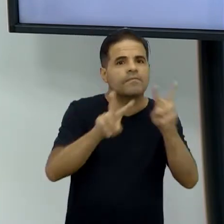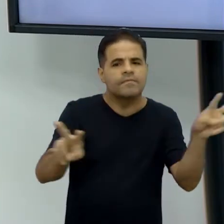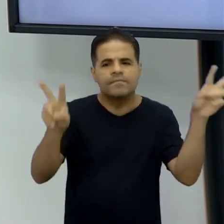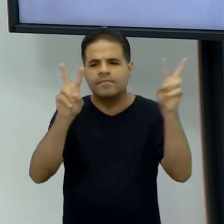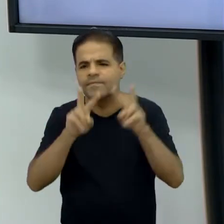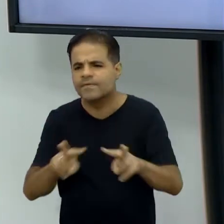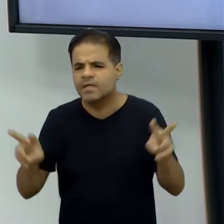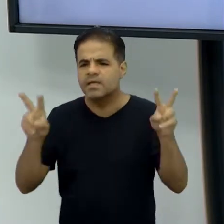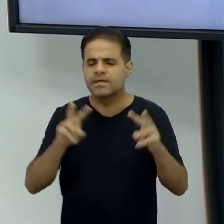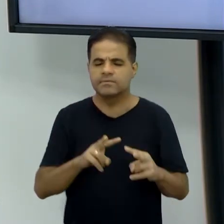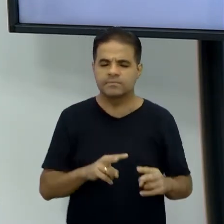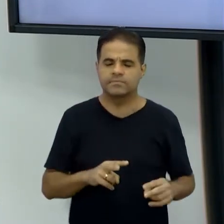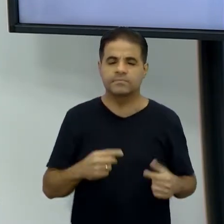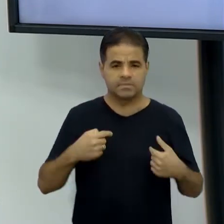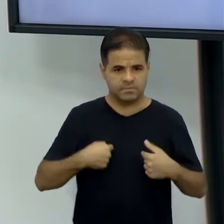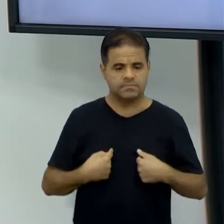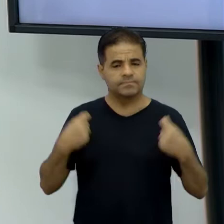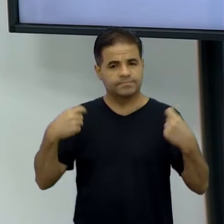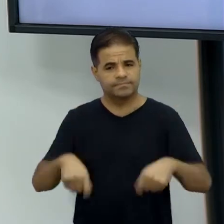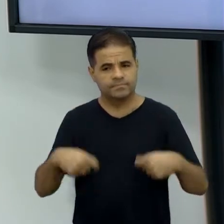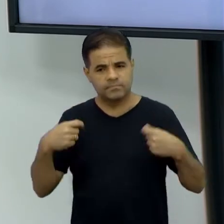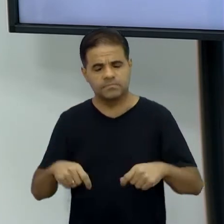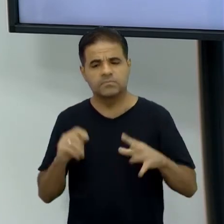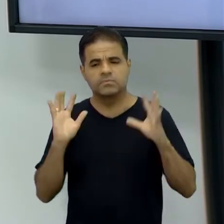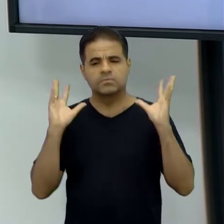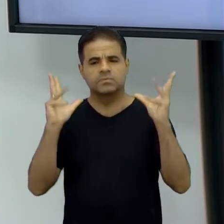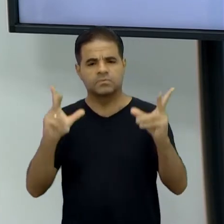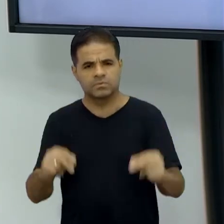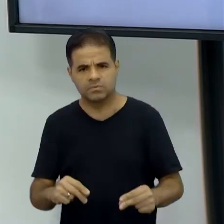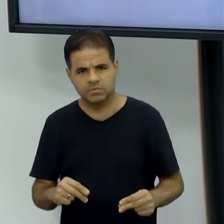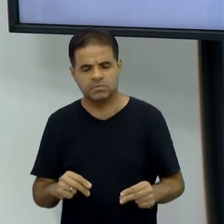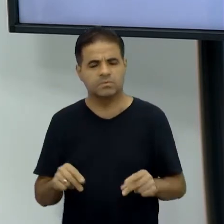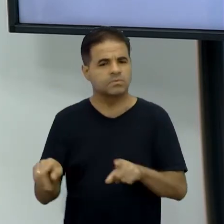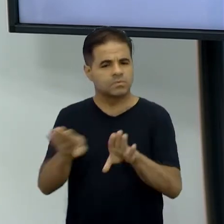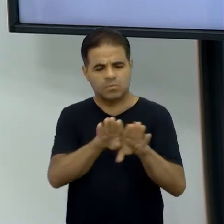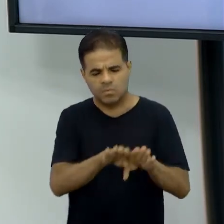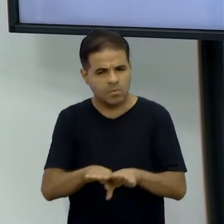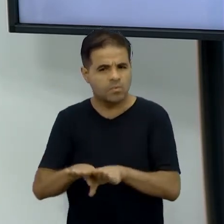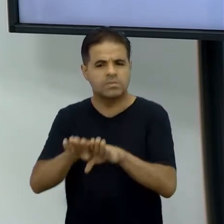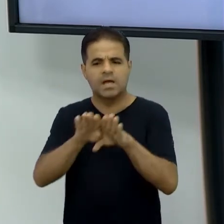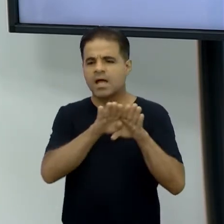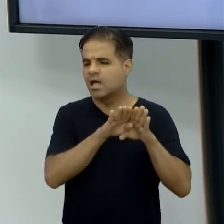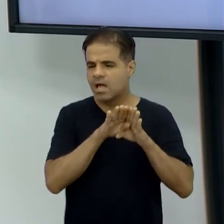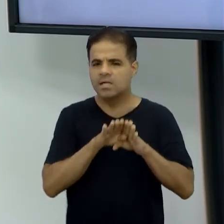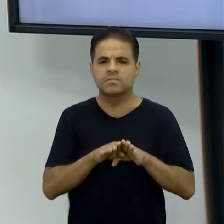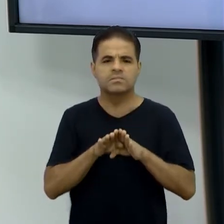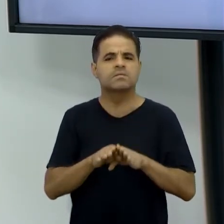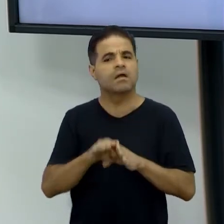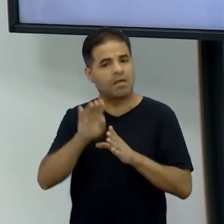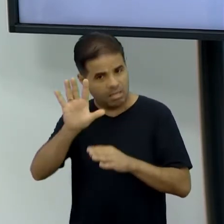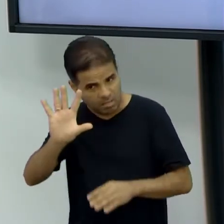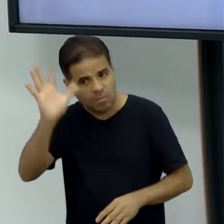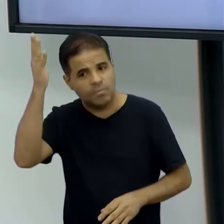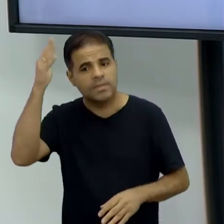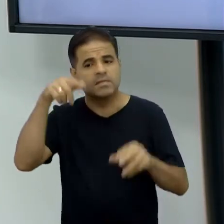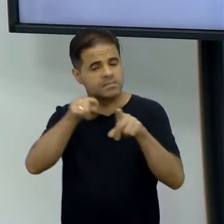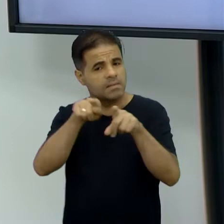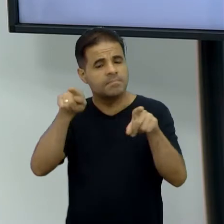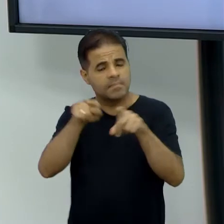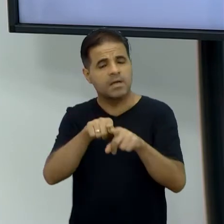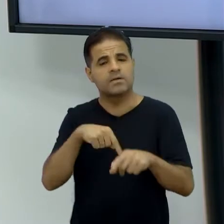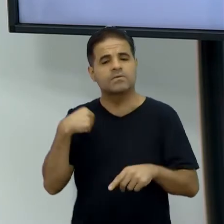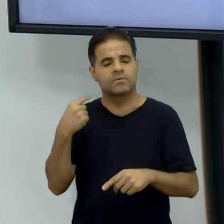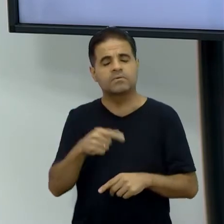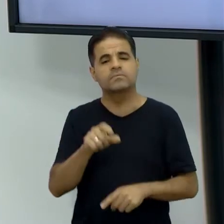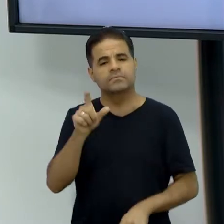E naquele momento, eu precisava que vocês todos estivessem em igualdade. Que é assim que acontece também quando